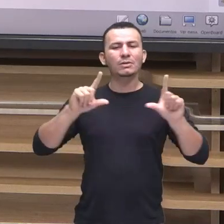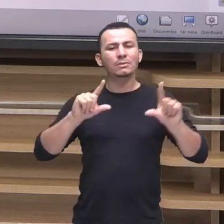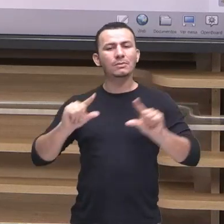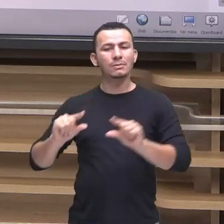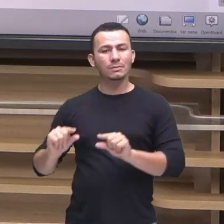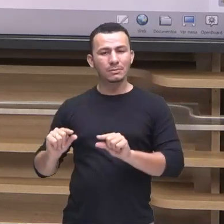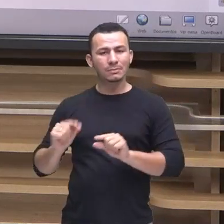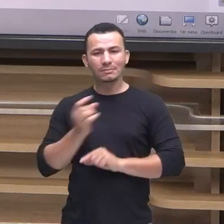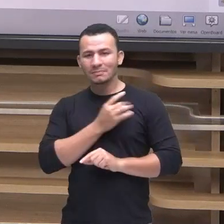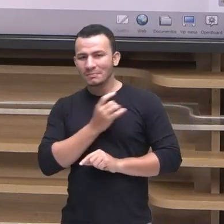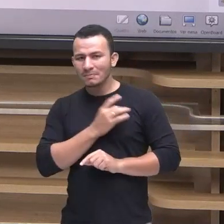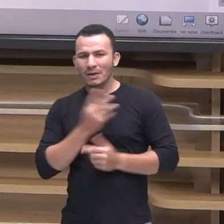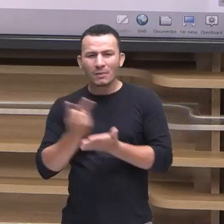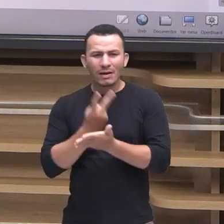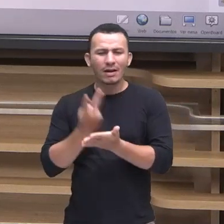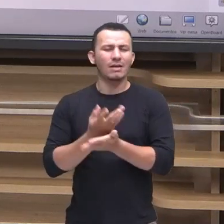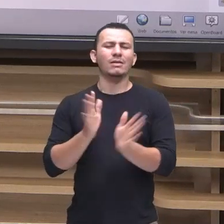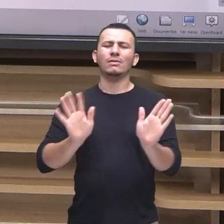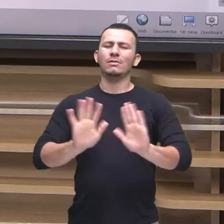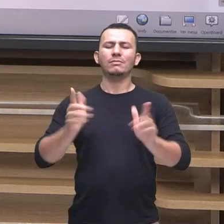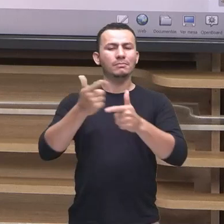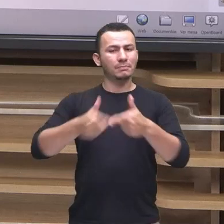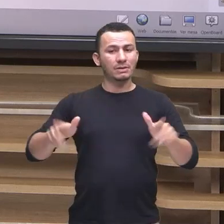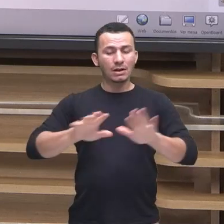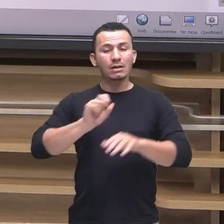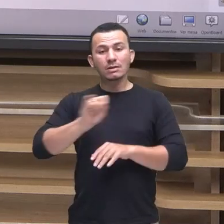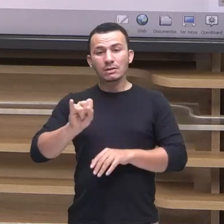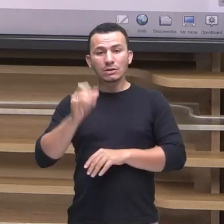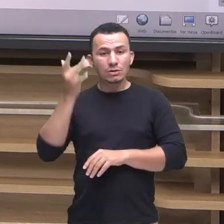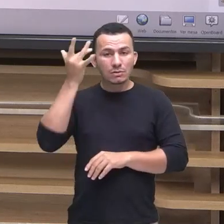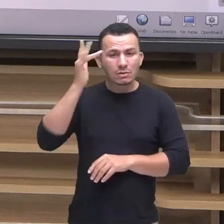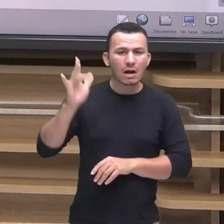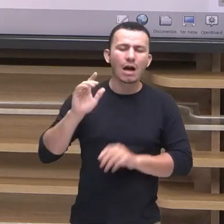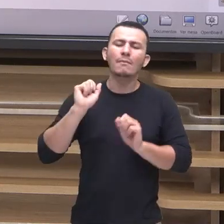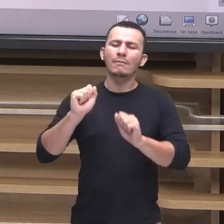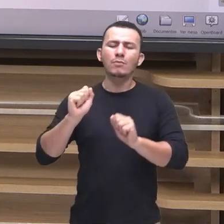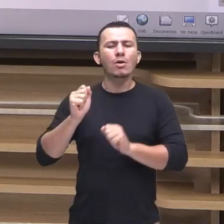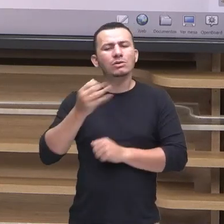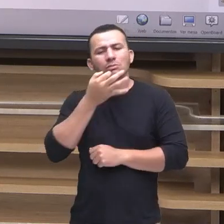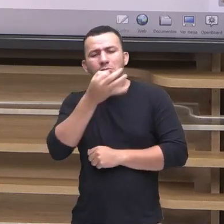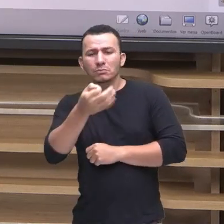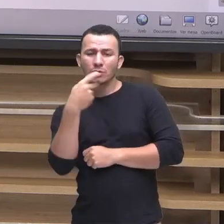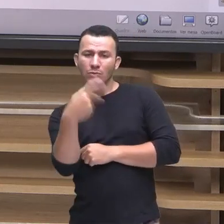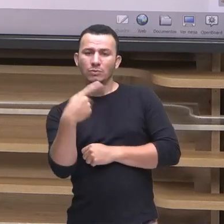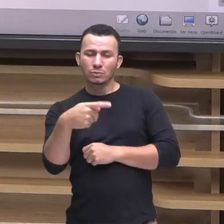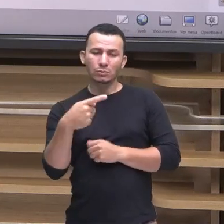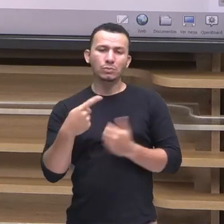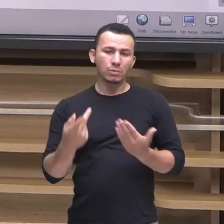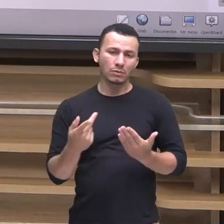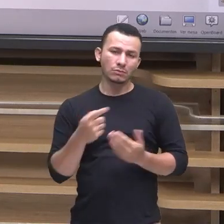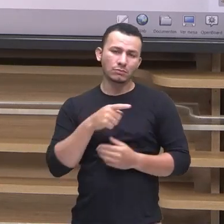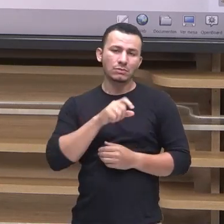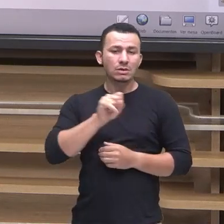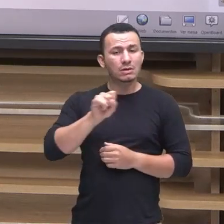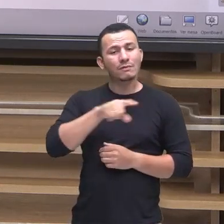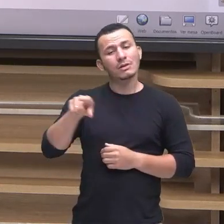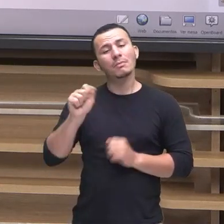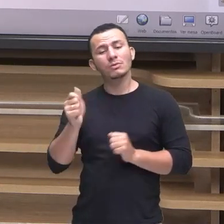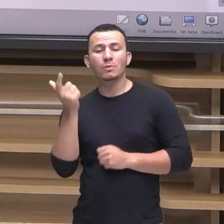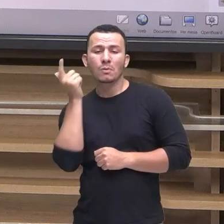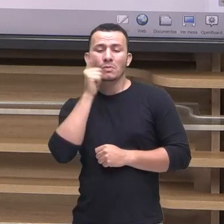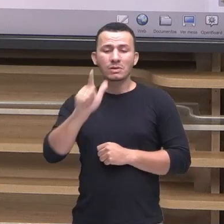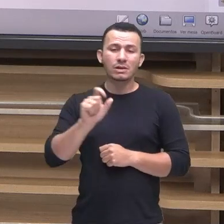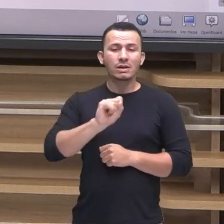fica com medo de errar, mas não fiquem assim. Se não souber, chuta mesmo assim, porque aí de repente no chute que você acerta, ou se